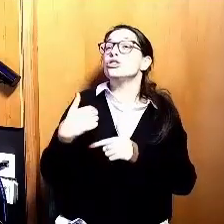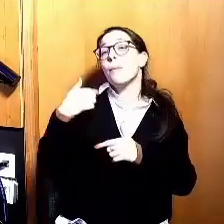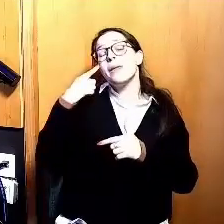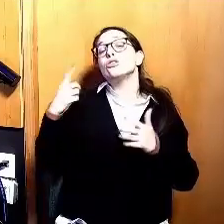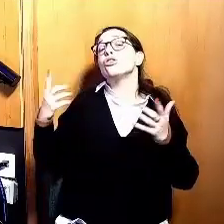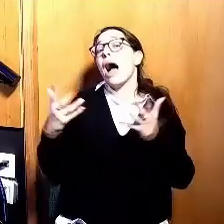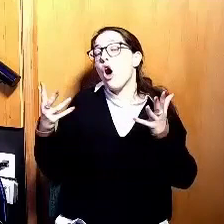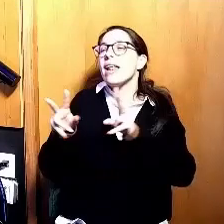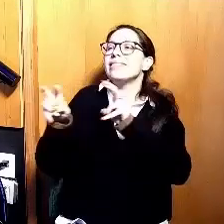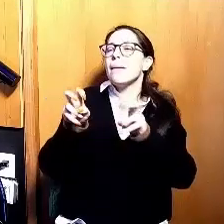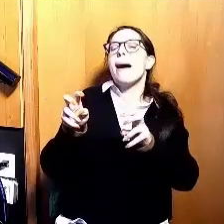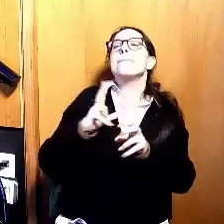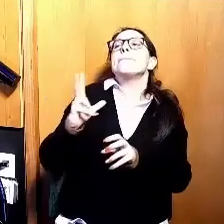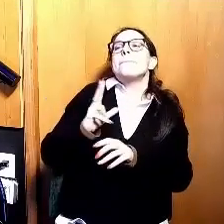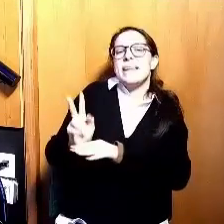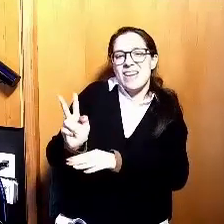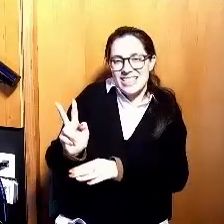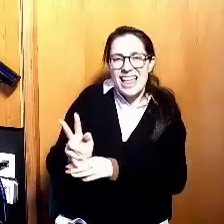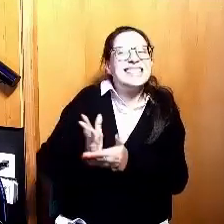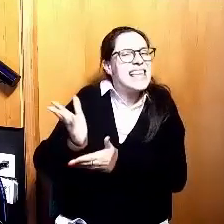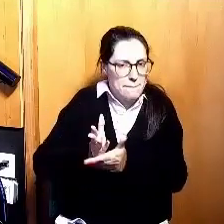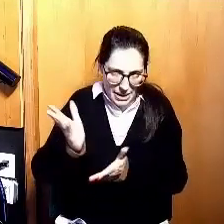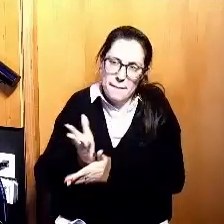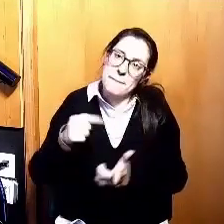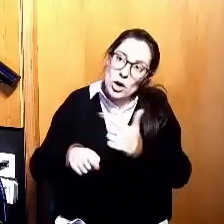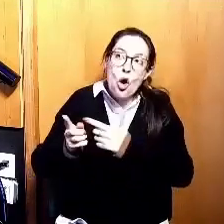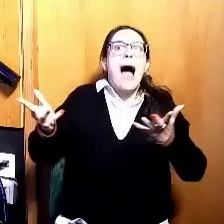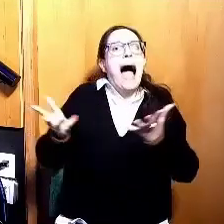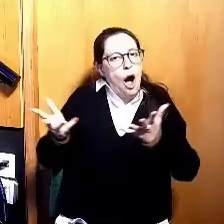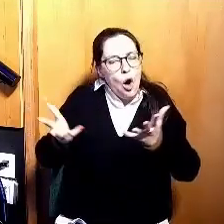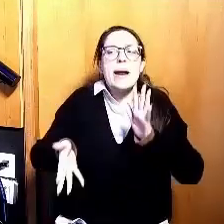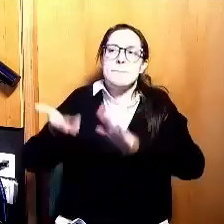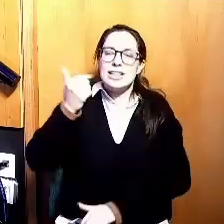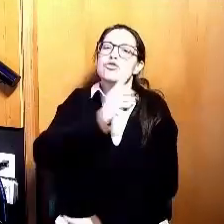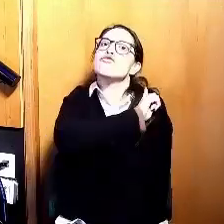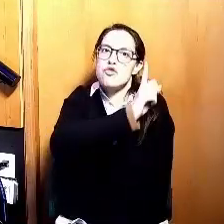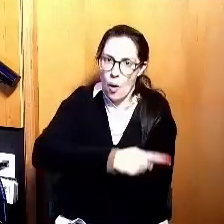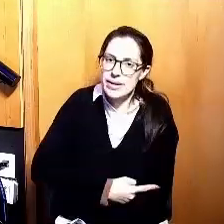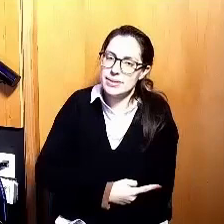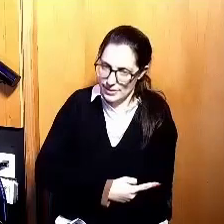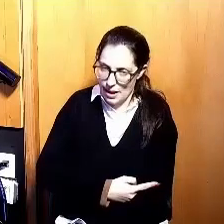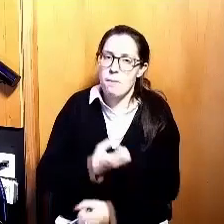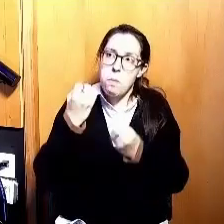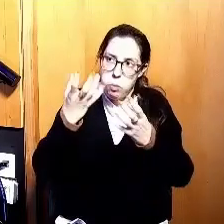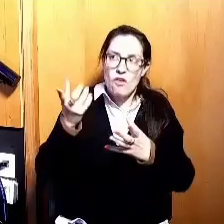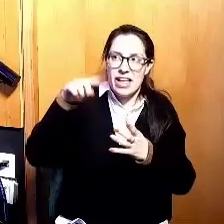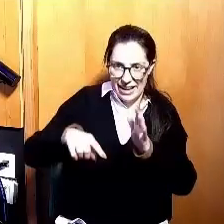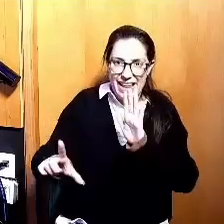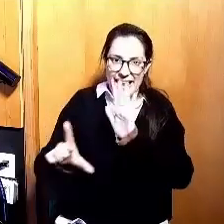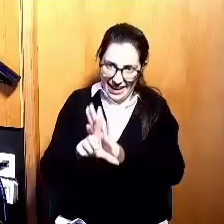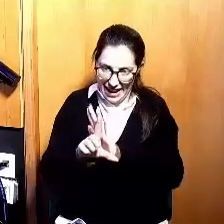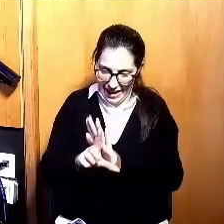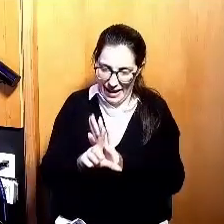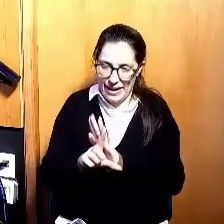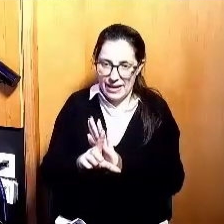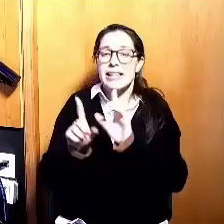a privacidade, a questão que sempre existiu, mas que agora eu acho que veio com mais força depois das leis de proteção de dados. A gente tem a questão da